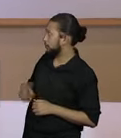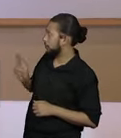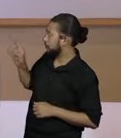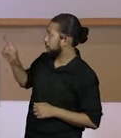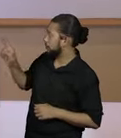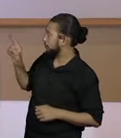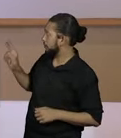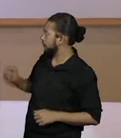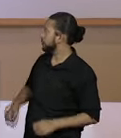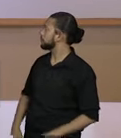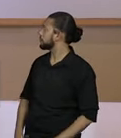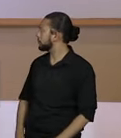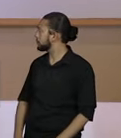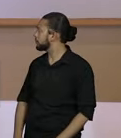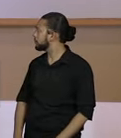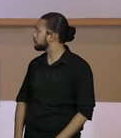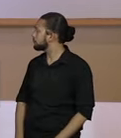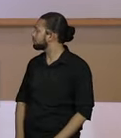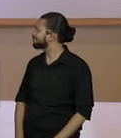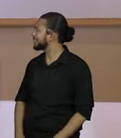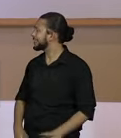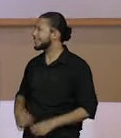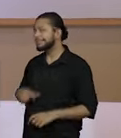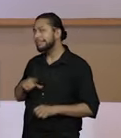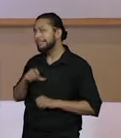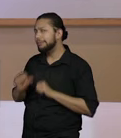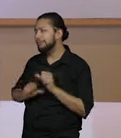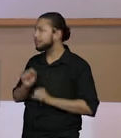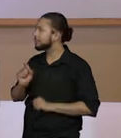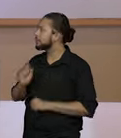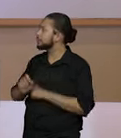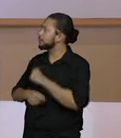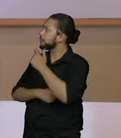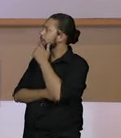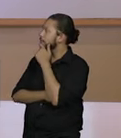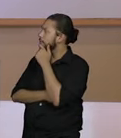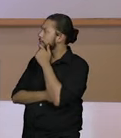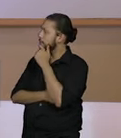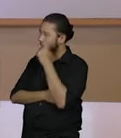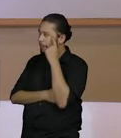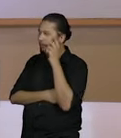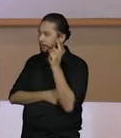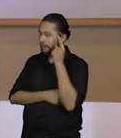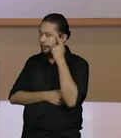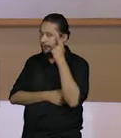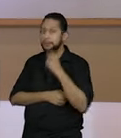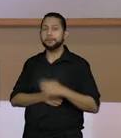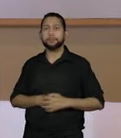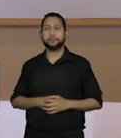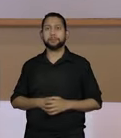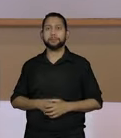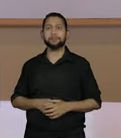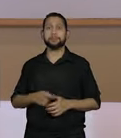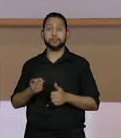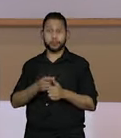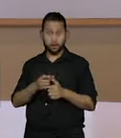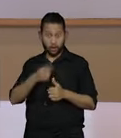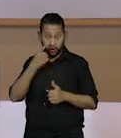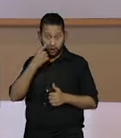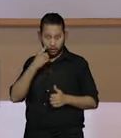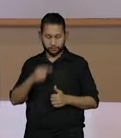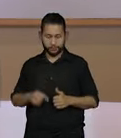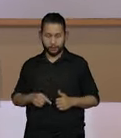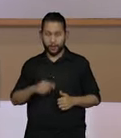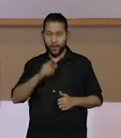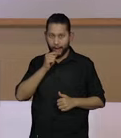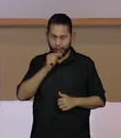associar a essas transformações. Vamos lá? Essa primeira transformação, então, a gente